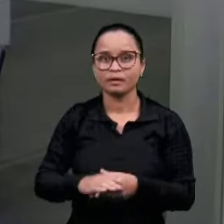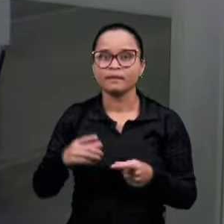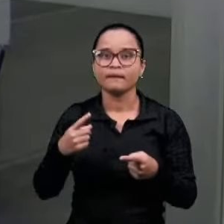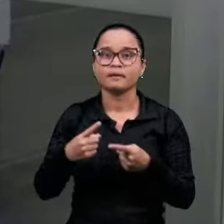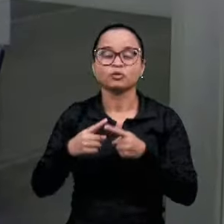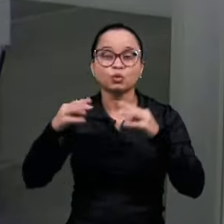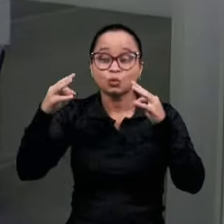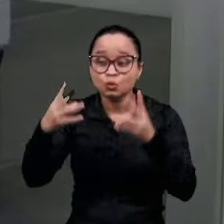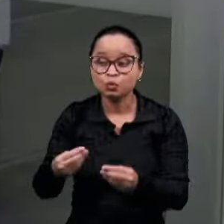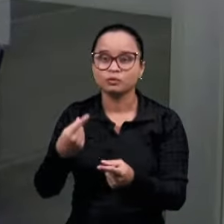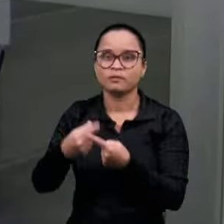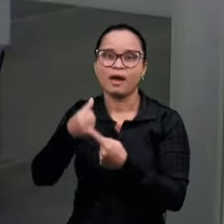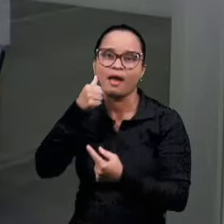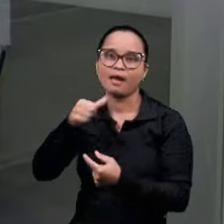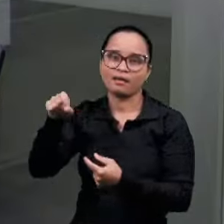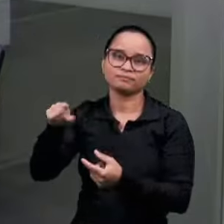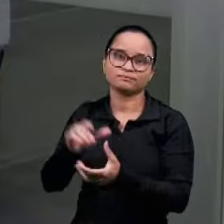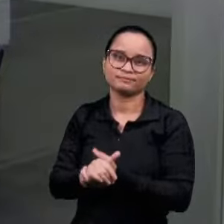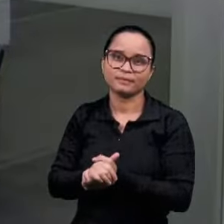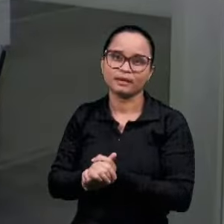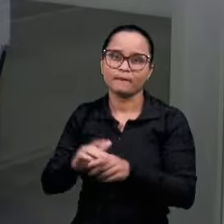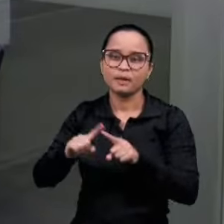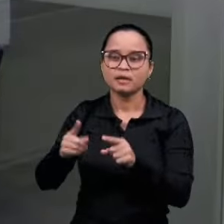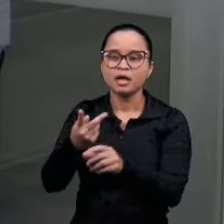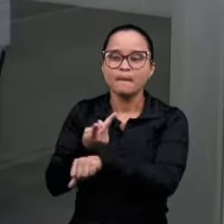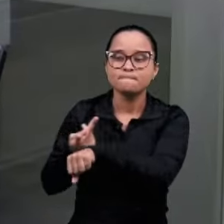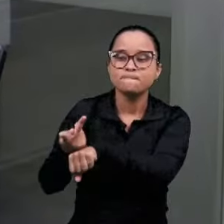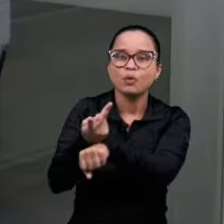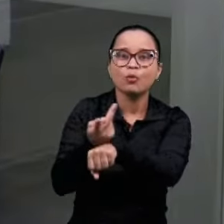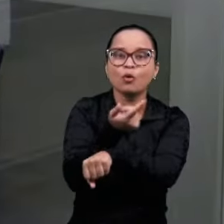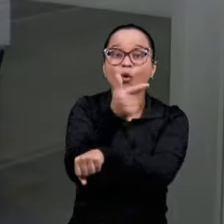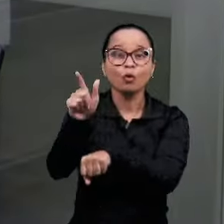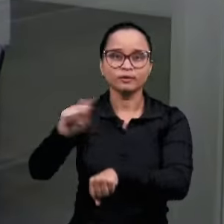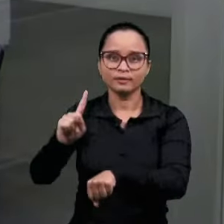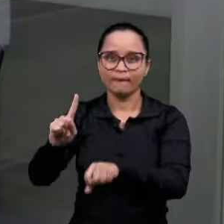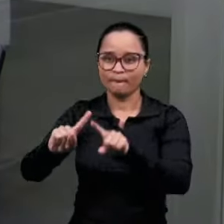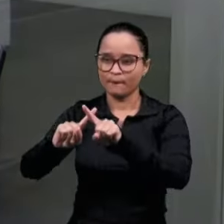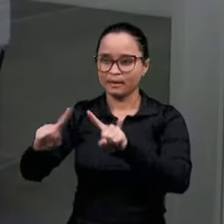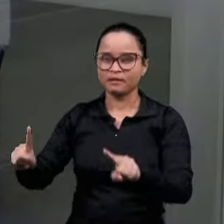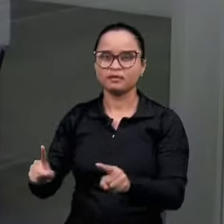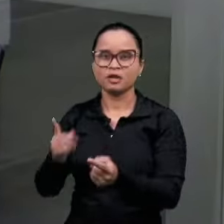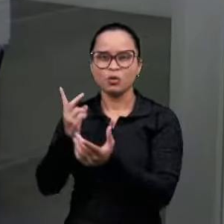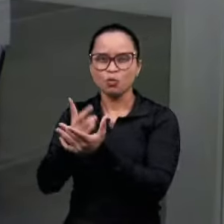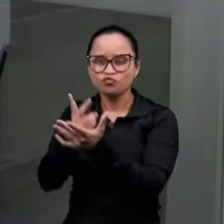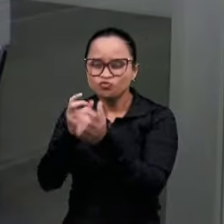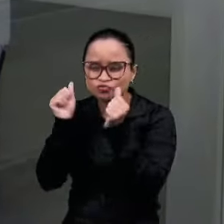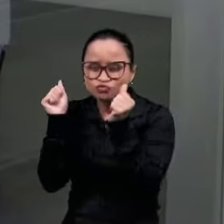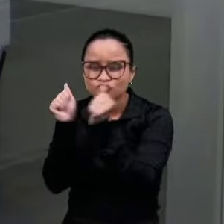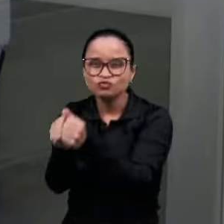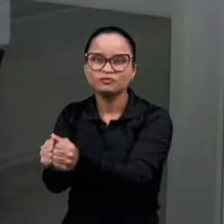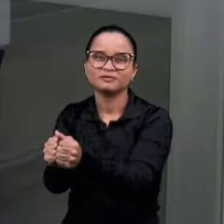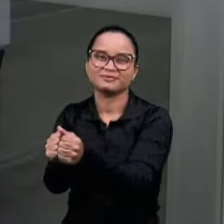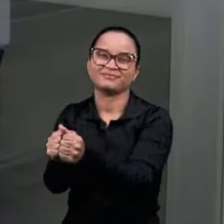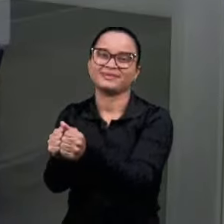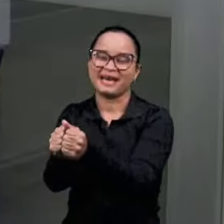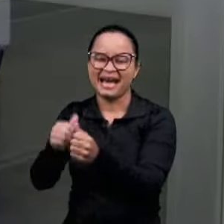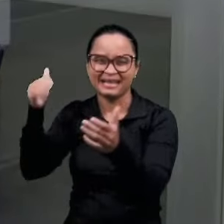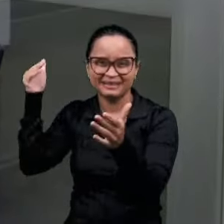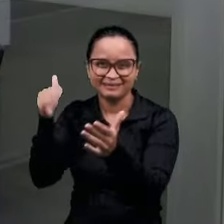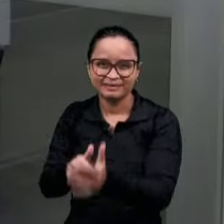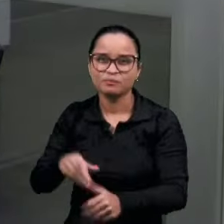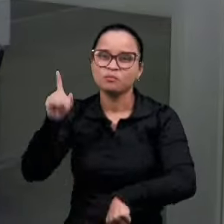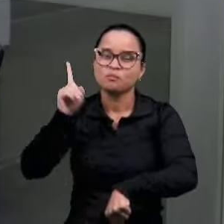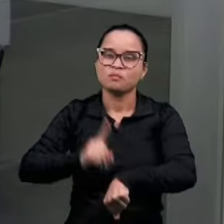não procurou outra, mas ele permaneceu até que Sara pudesse gerar. Isso é amor. E esse